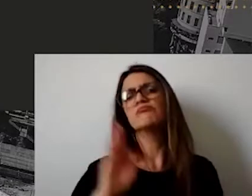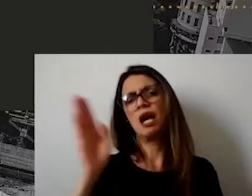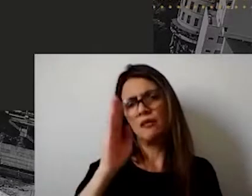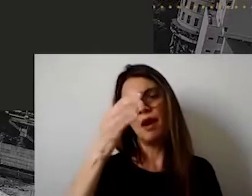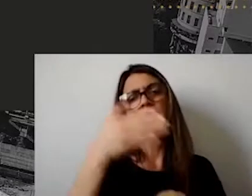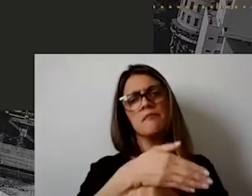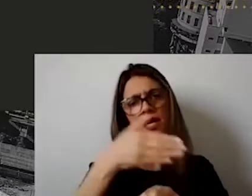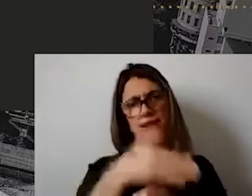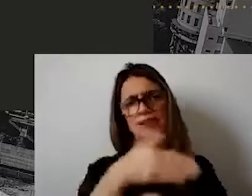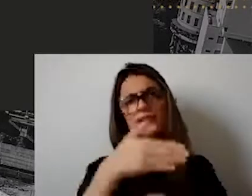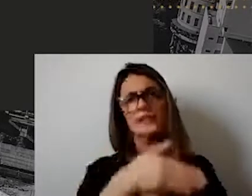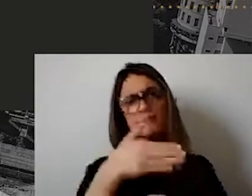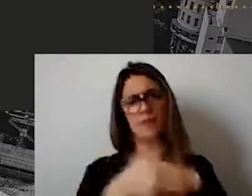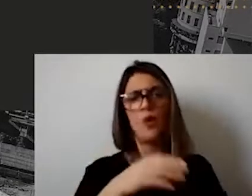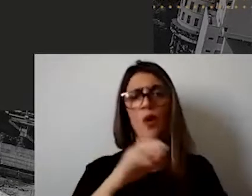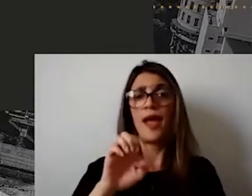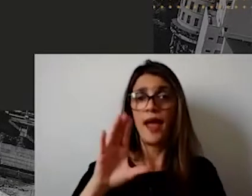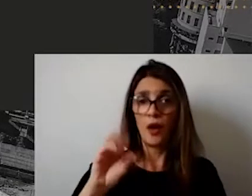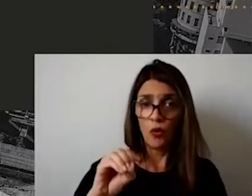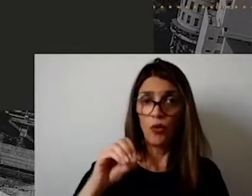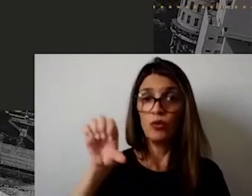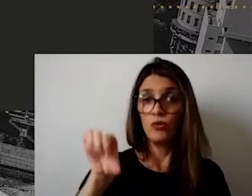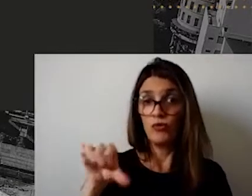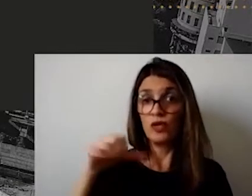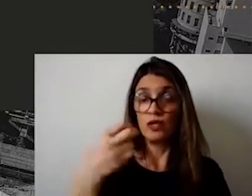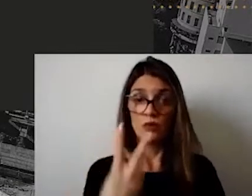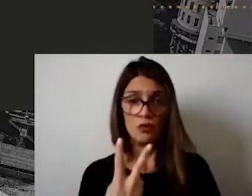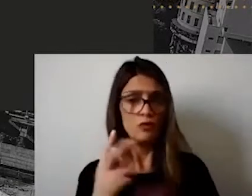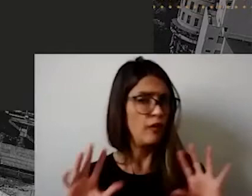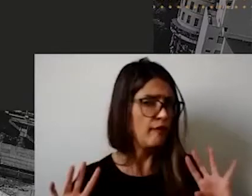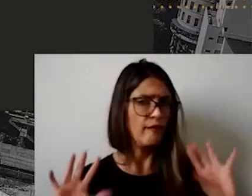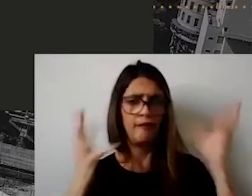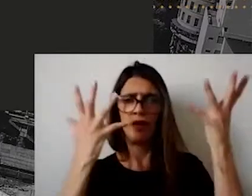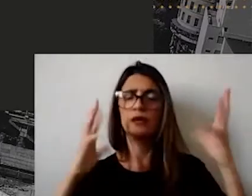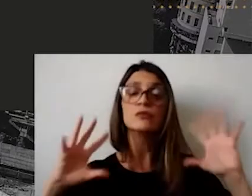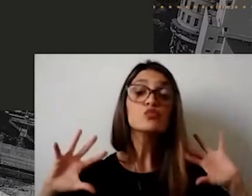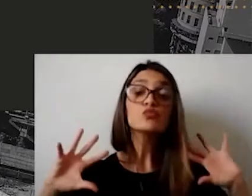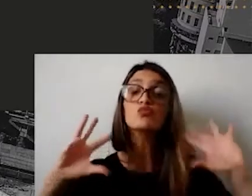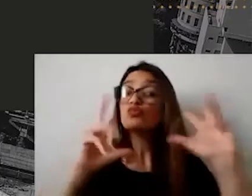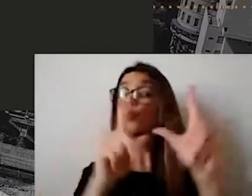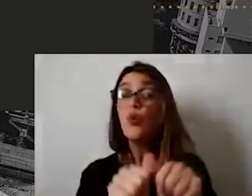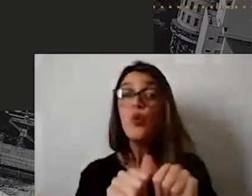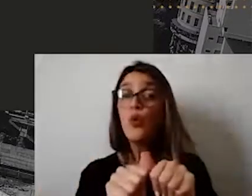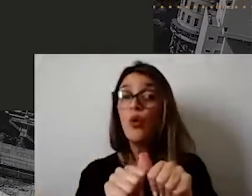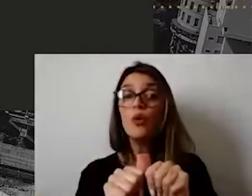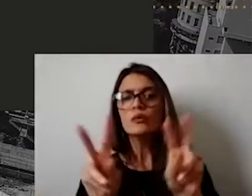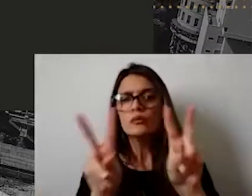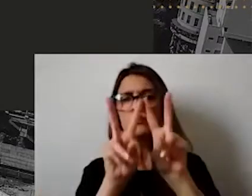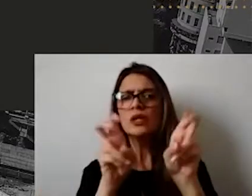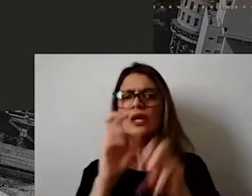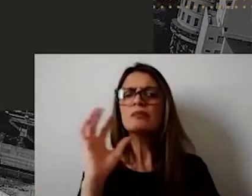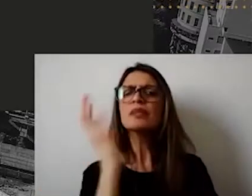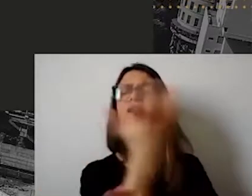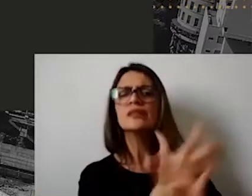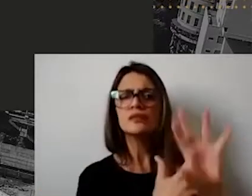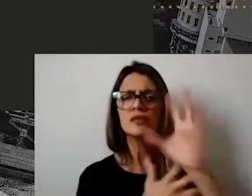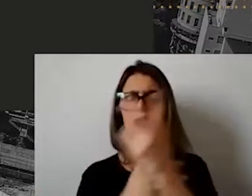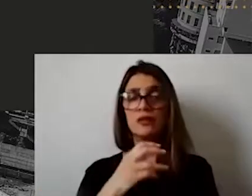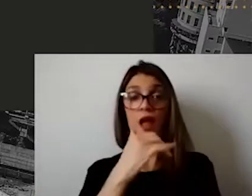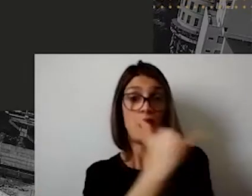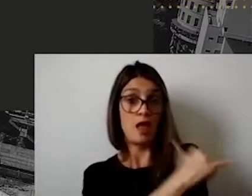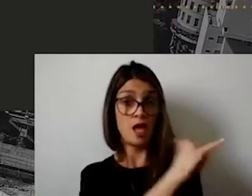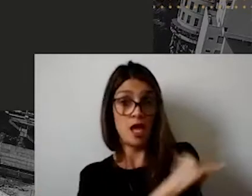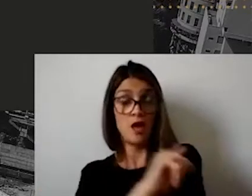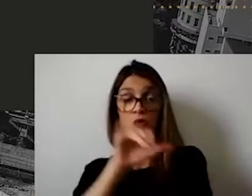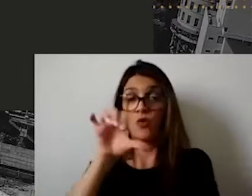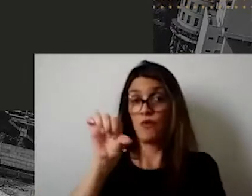da ECO 92, todos os eventos que surgiram, que foi um anfitrião da ECO 92, da Rio 92, e uma